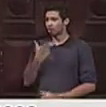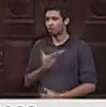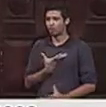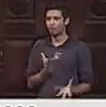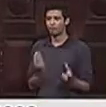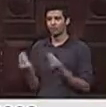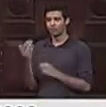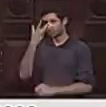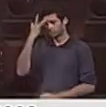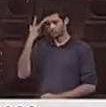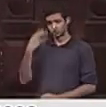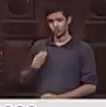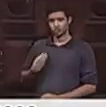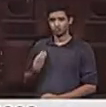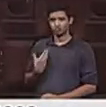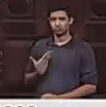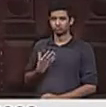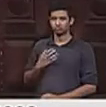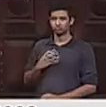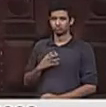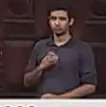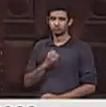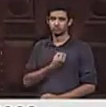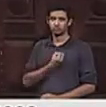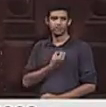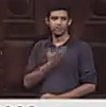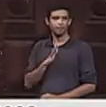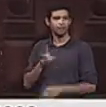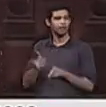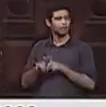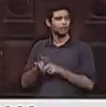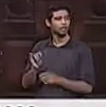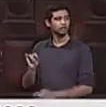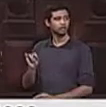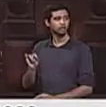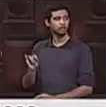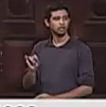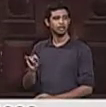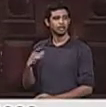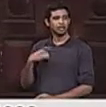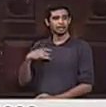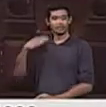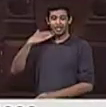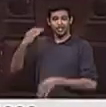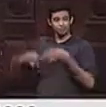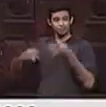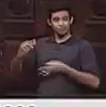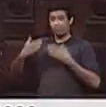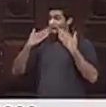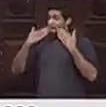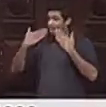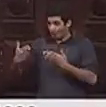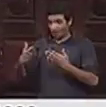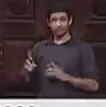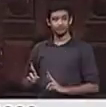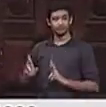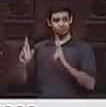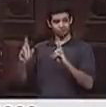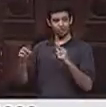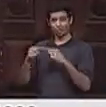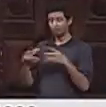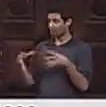pessoas, de participantes, mas, sobretudo, uma audiência muito representativa da comunidade